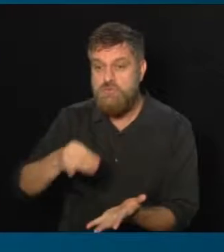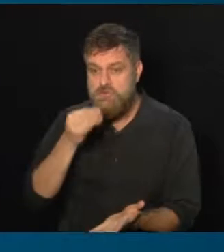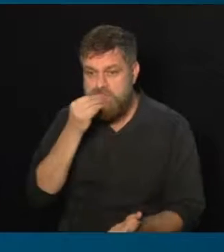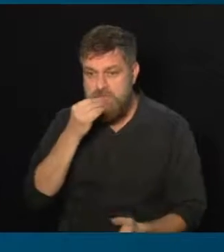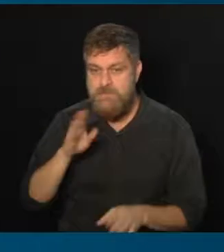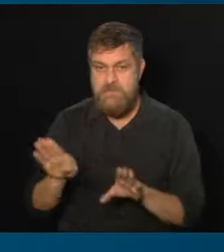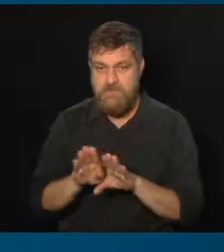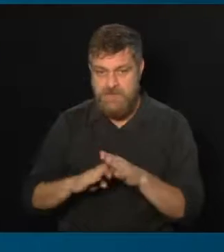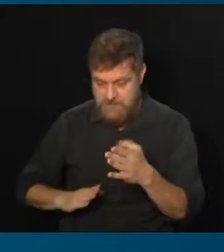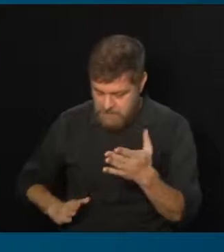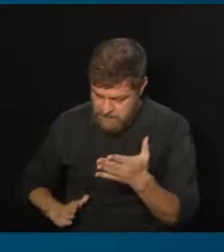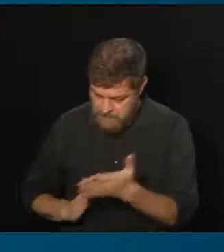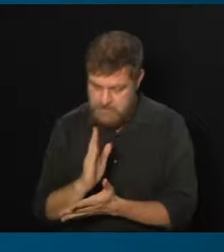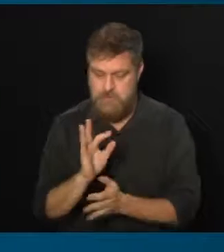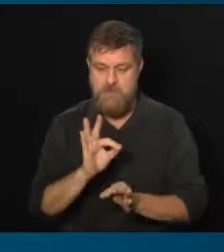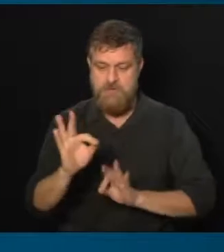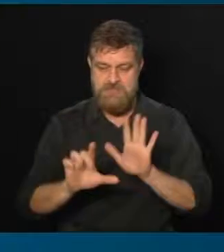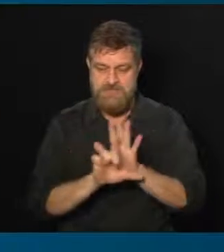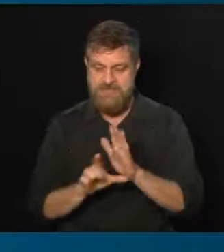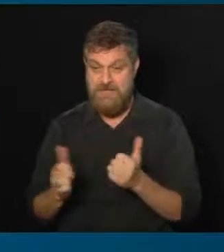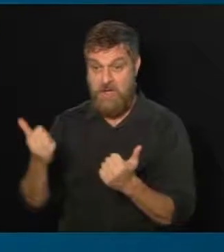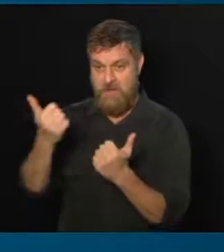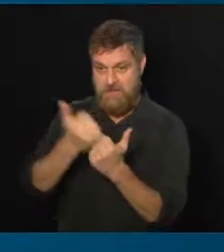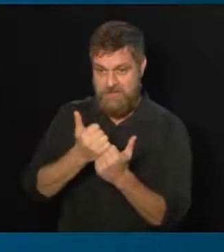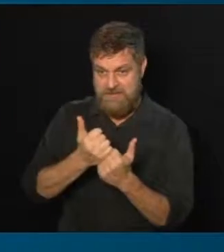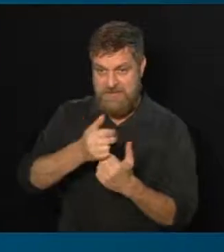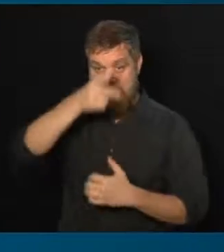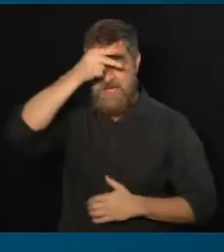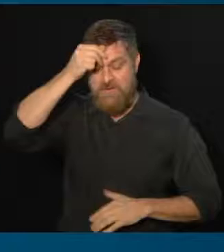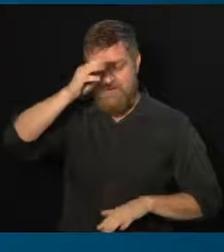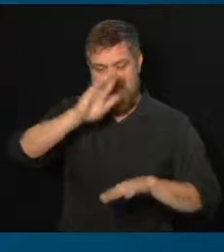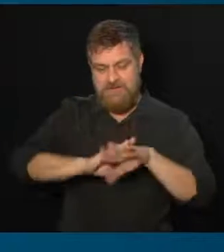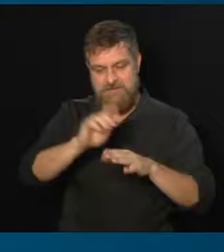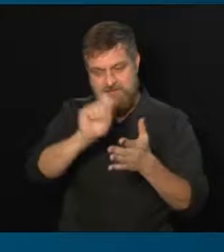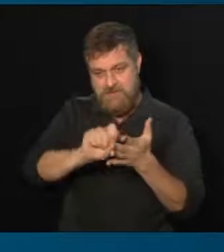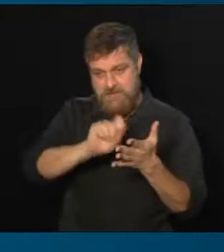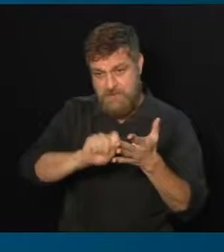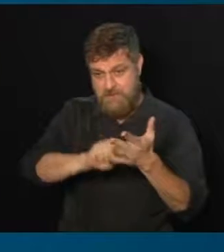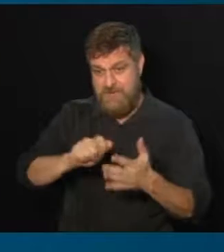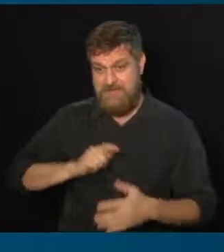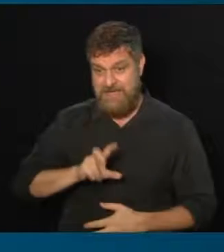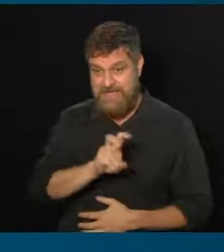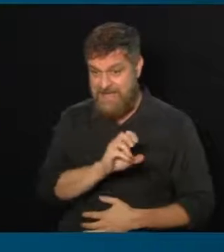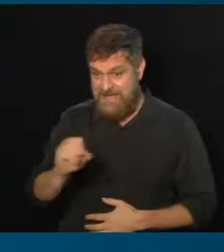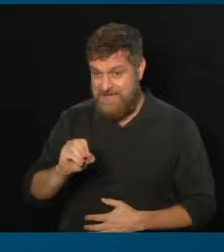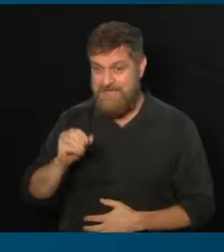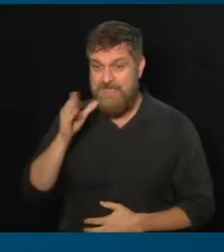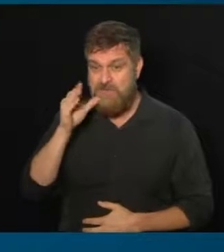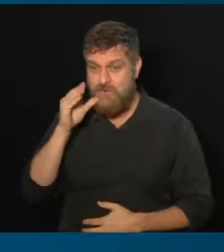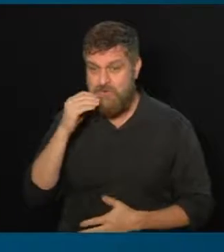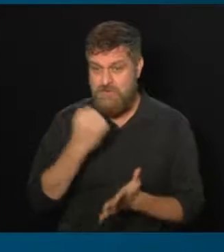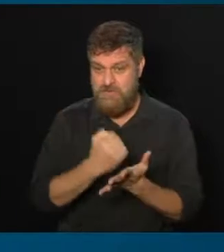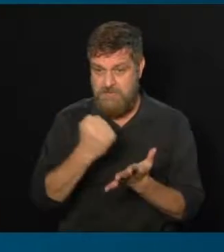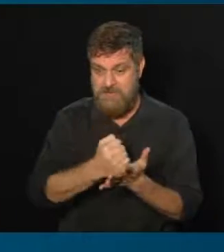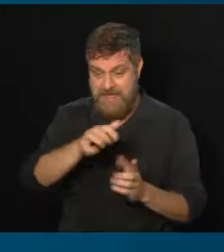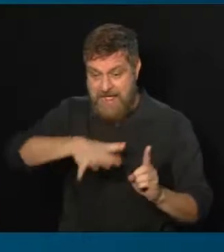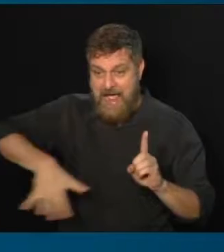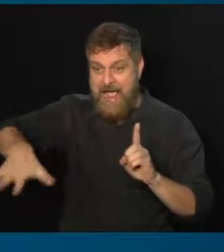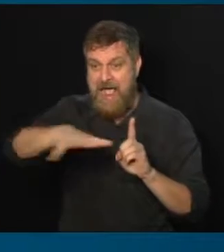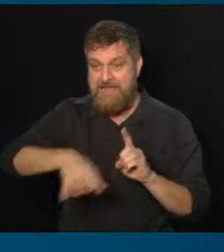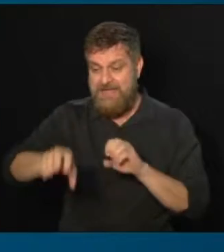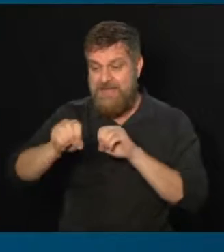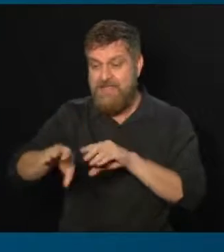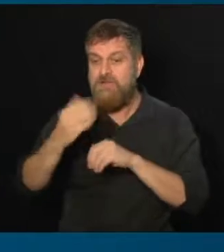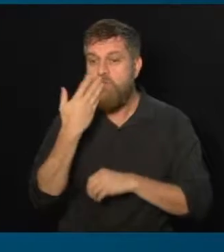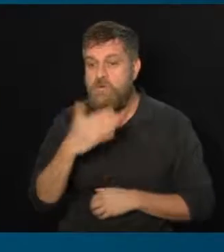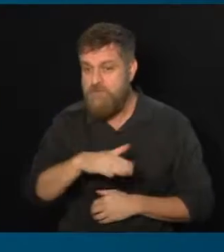aprovado o projeto de lei complementar de autoria do prefeito, que trata da criação de 500 cargos públicos de agente de educação